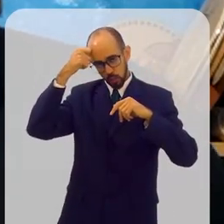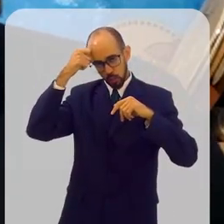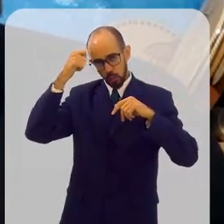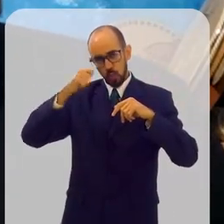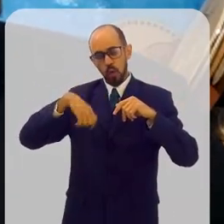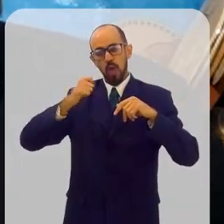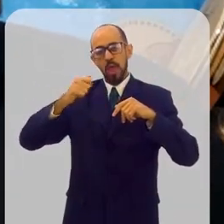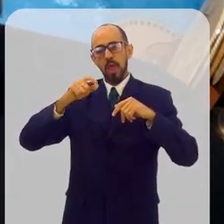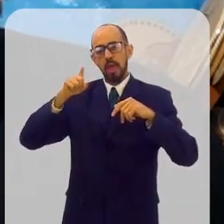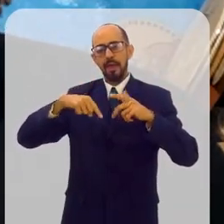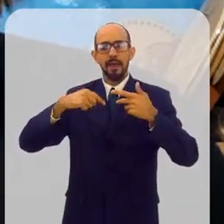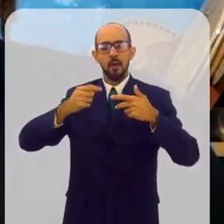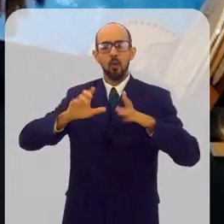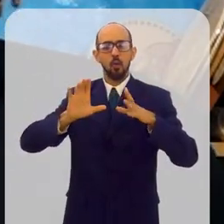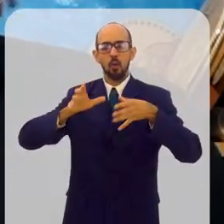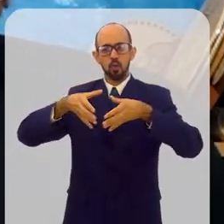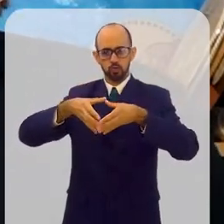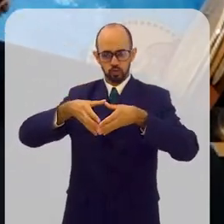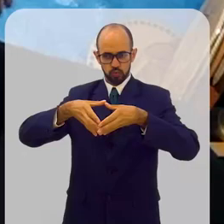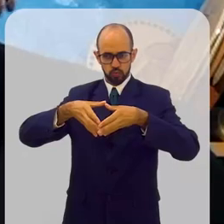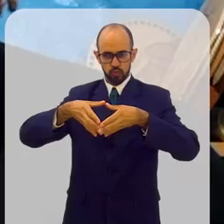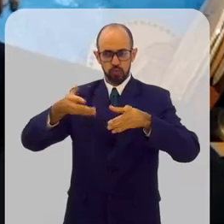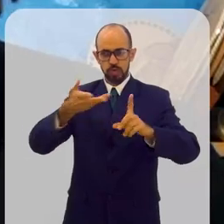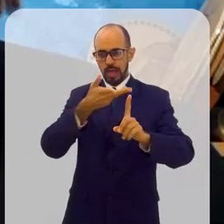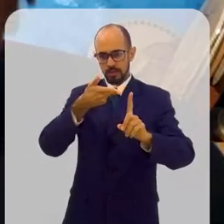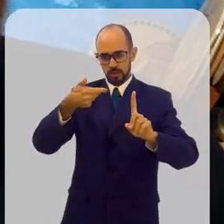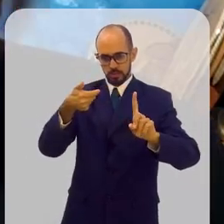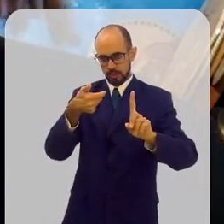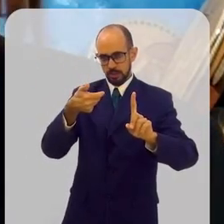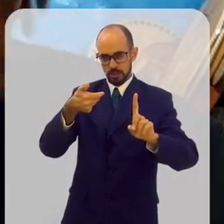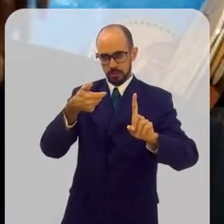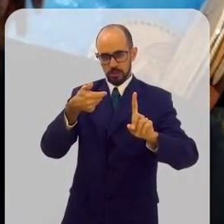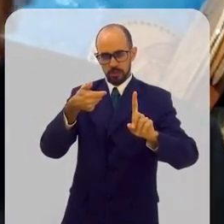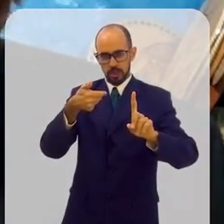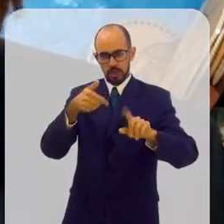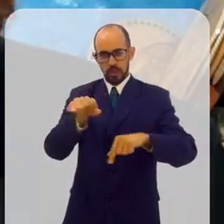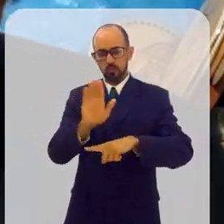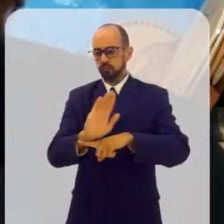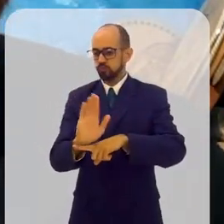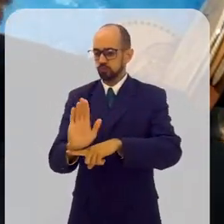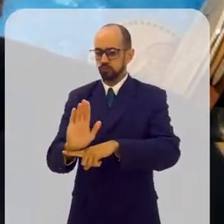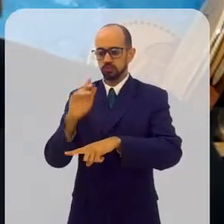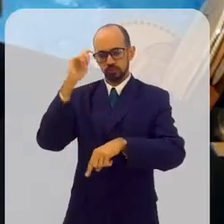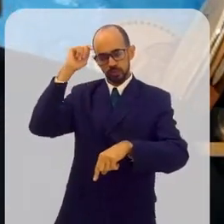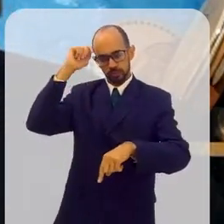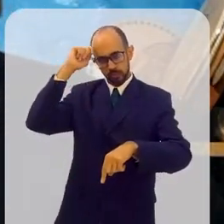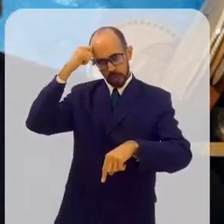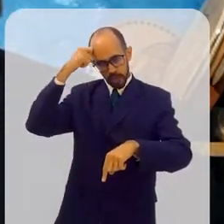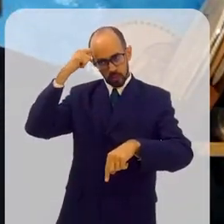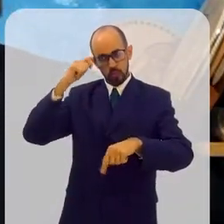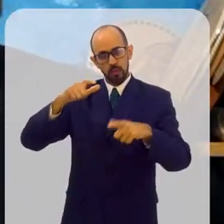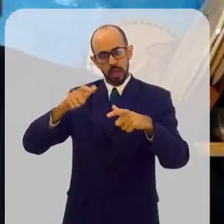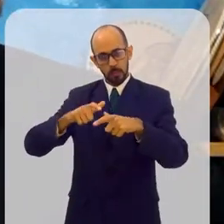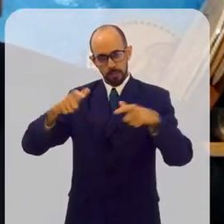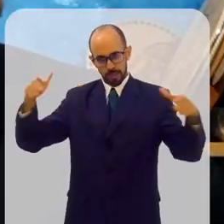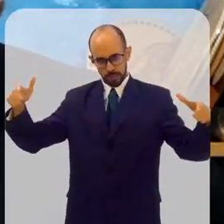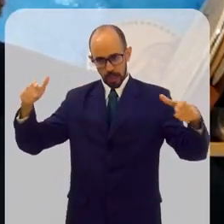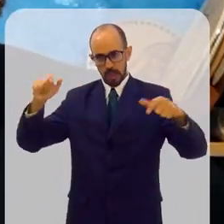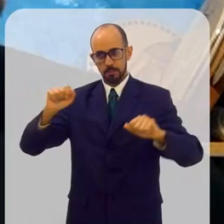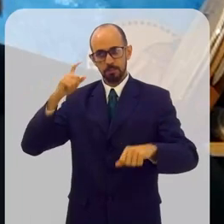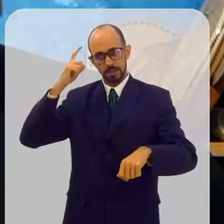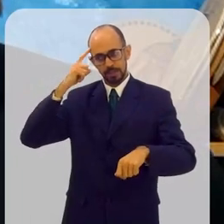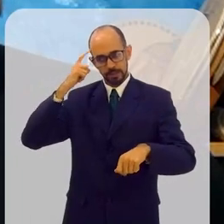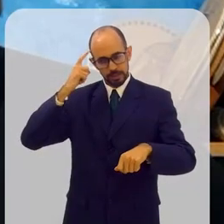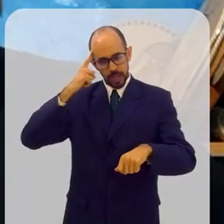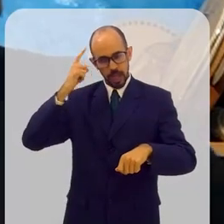estudar um conjunto, né, de artistas. Não estou pensando só teatro, cenas negras no sentido de que estou